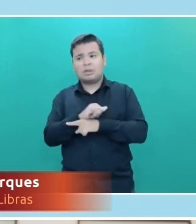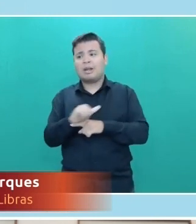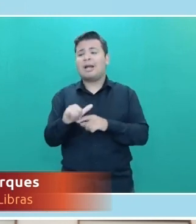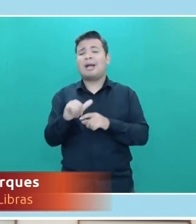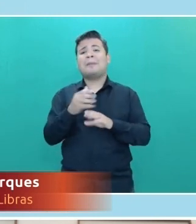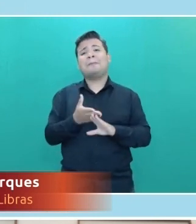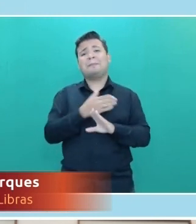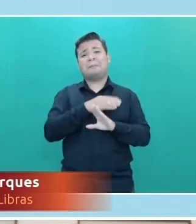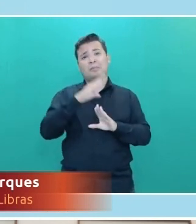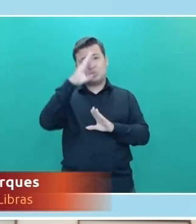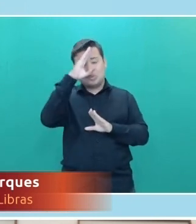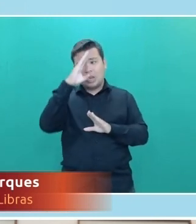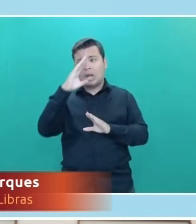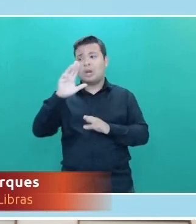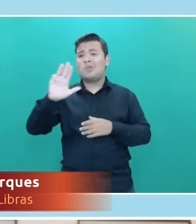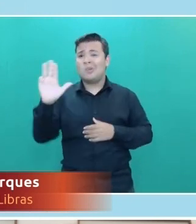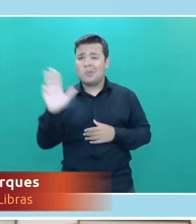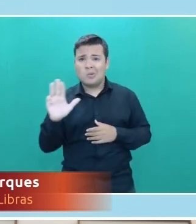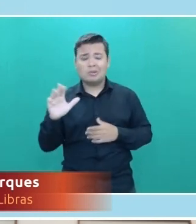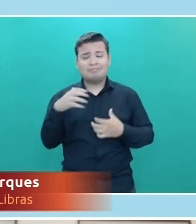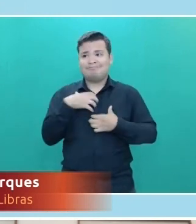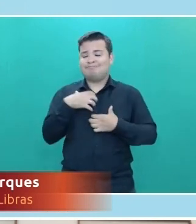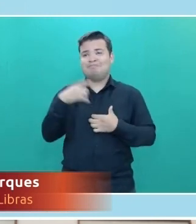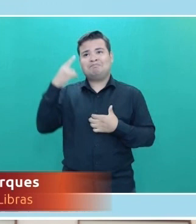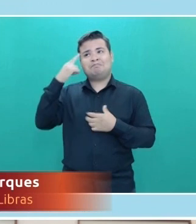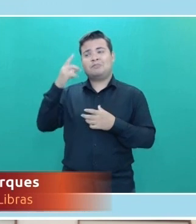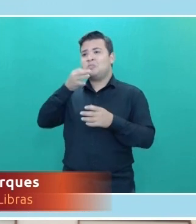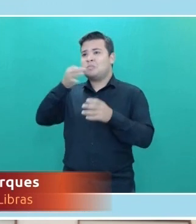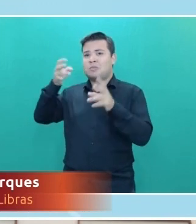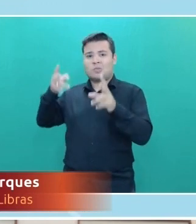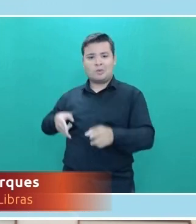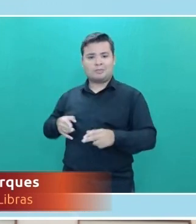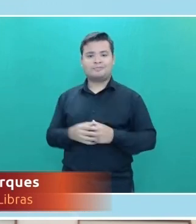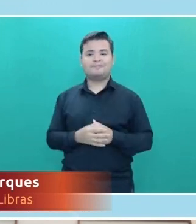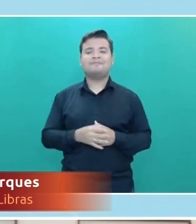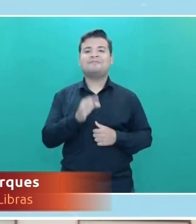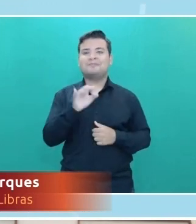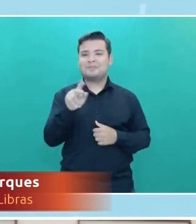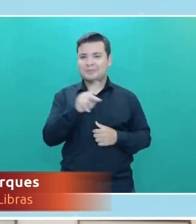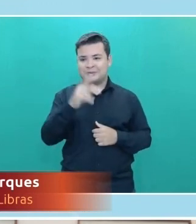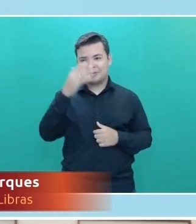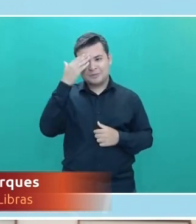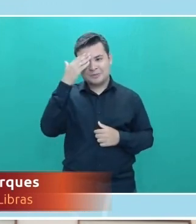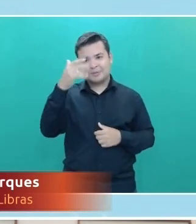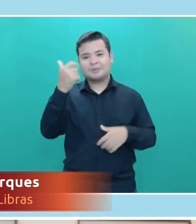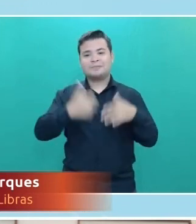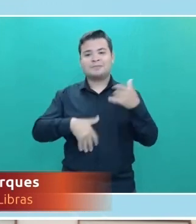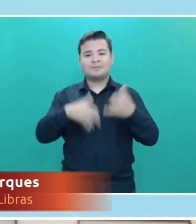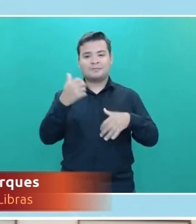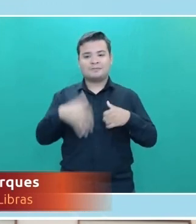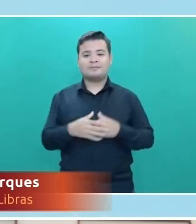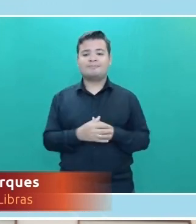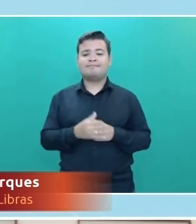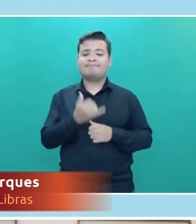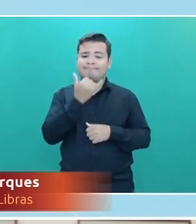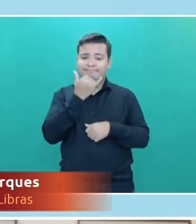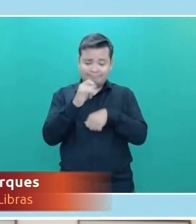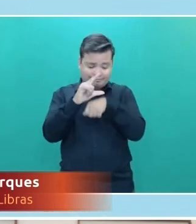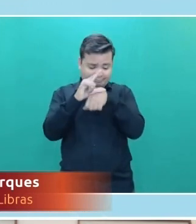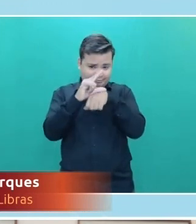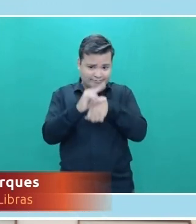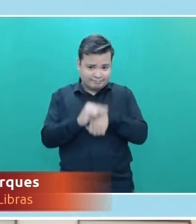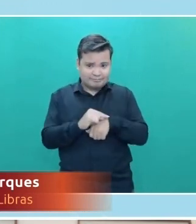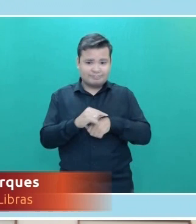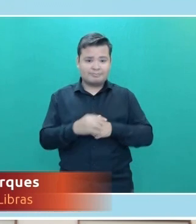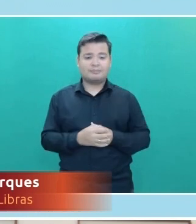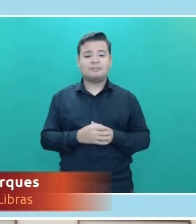vejo uma mudança muito drástica, não. Tá certo, professor. Muito obrigada pela sua avaliação. Infelizmente, nosso tempo está chegando ao fim. A gente